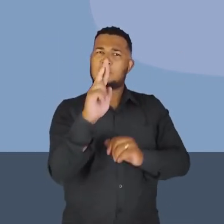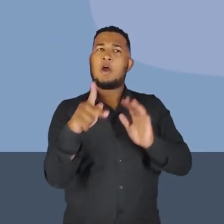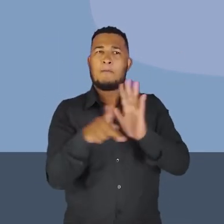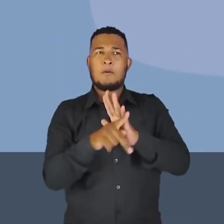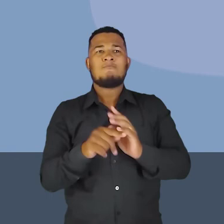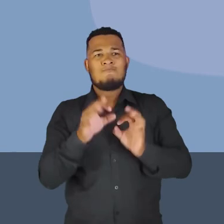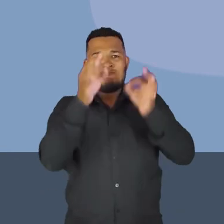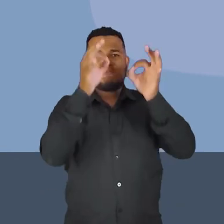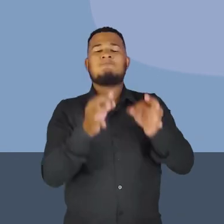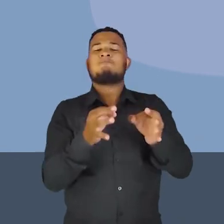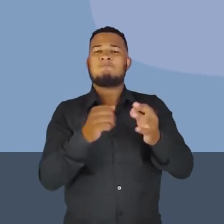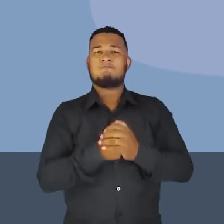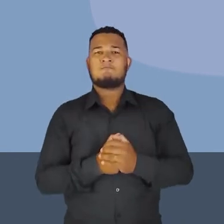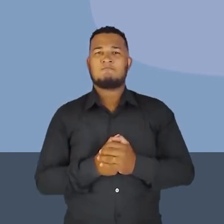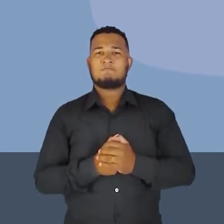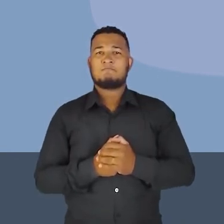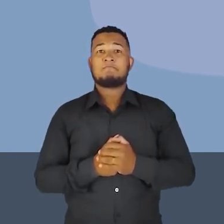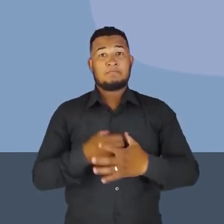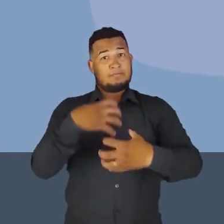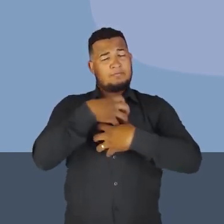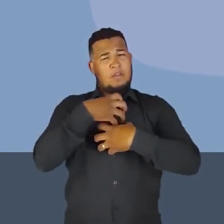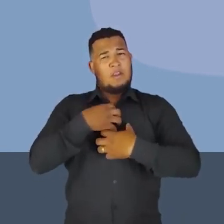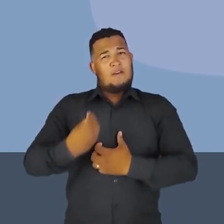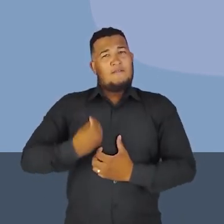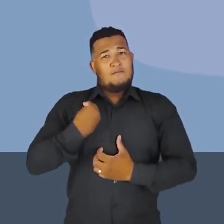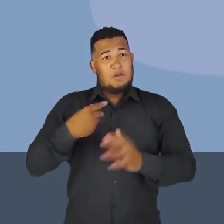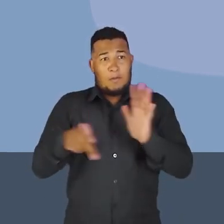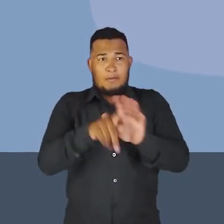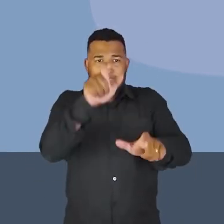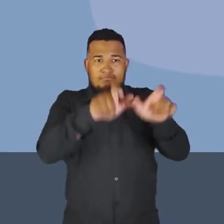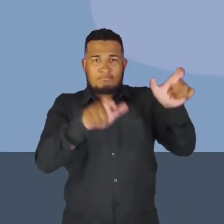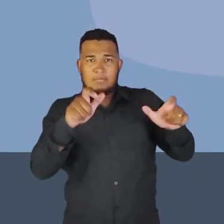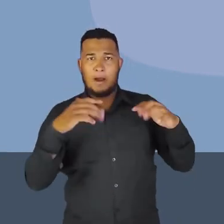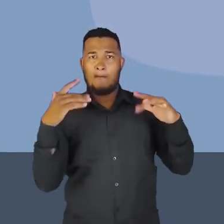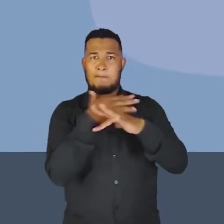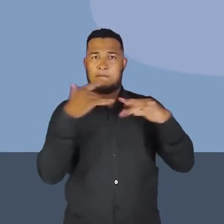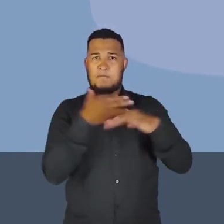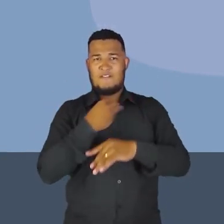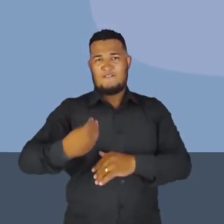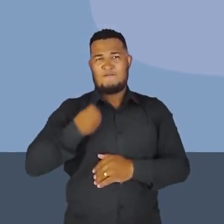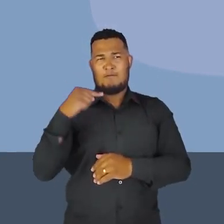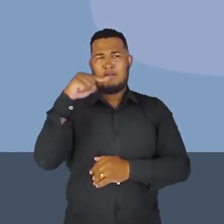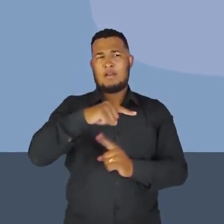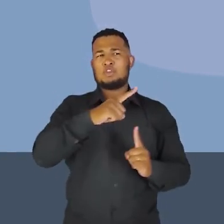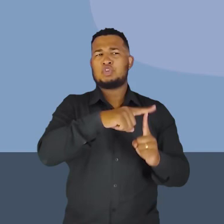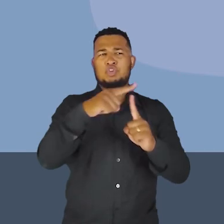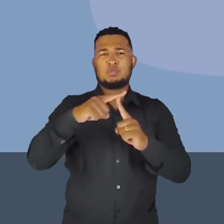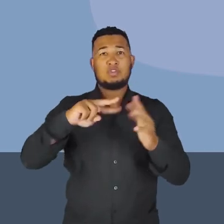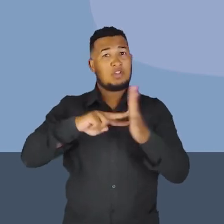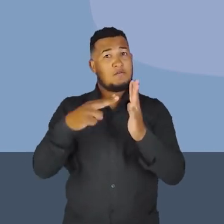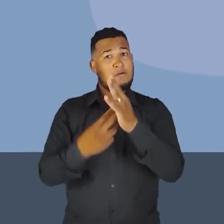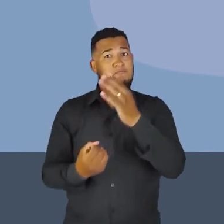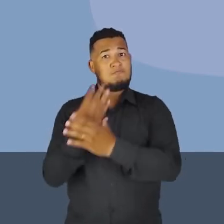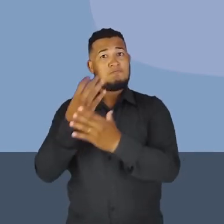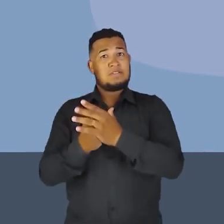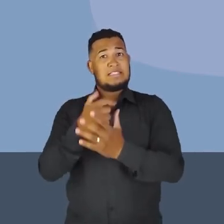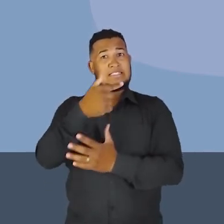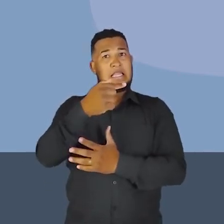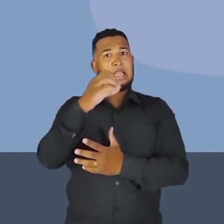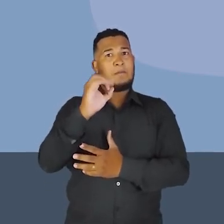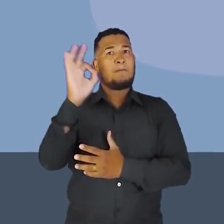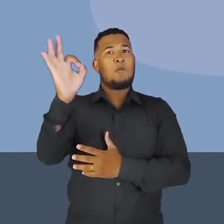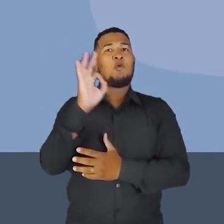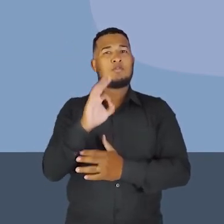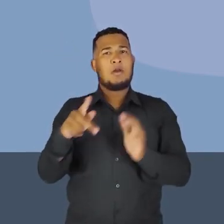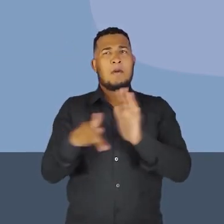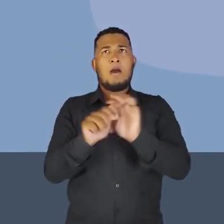maiores emissões. O estilo de vida dos moradores dos grandes centros gera mais de 70% das emissões de